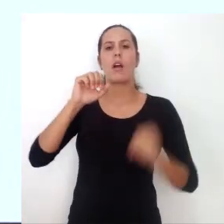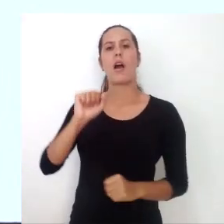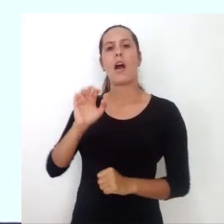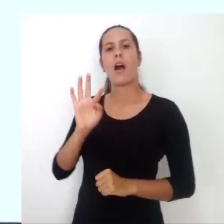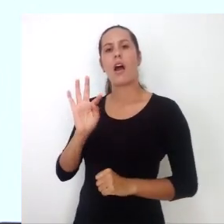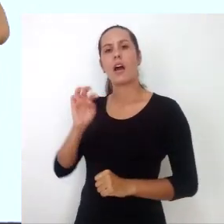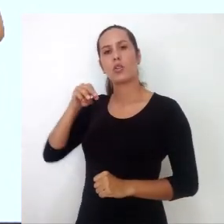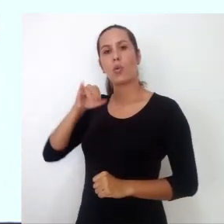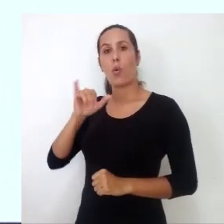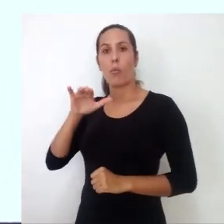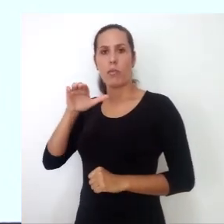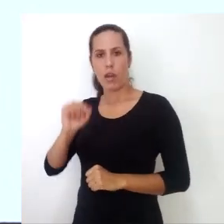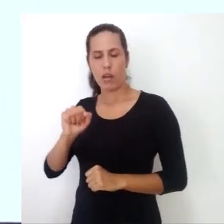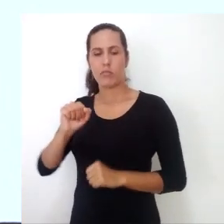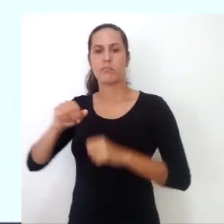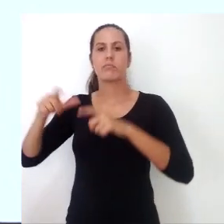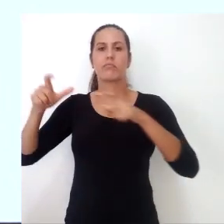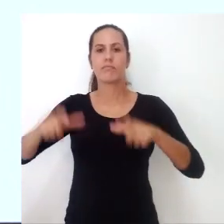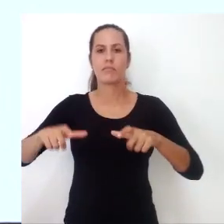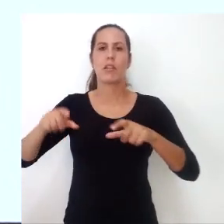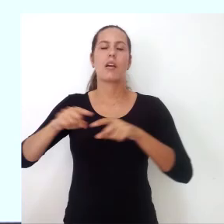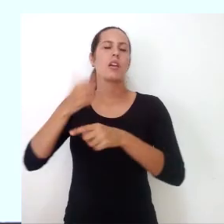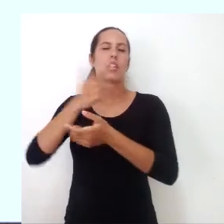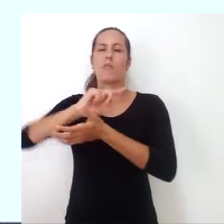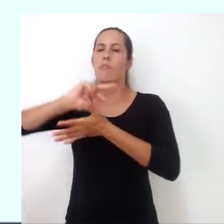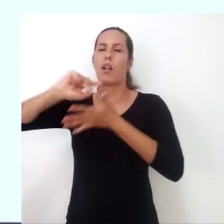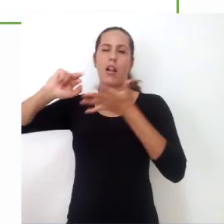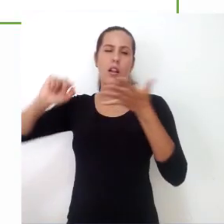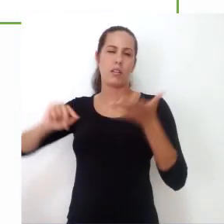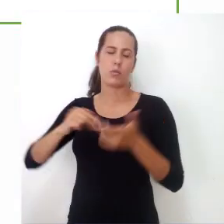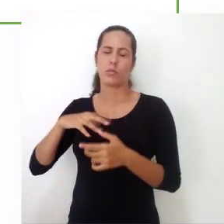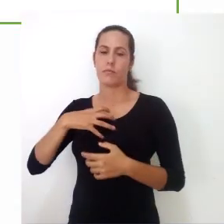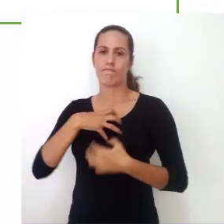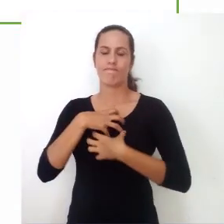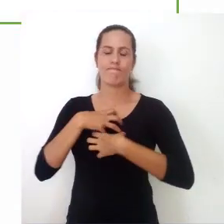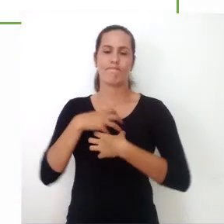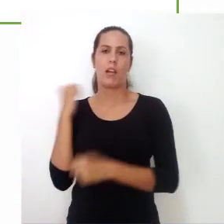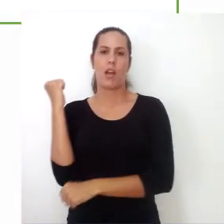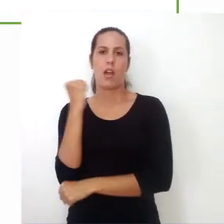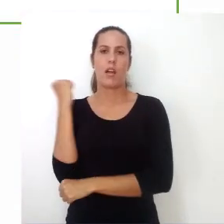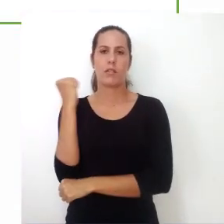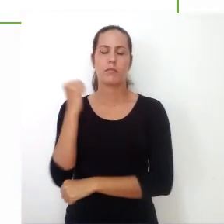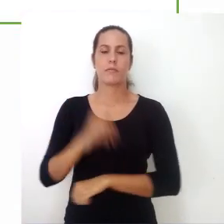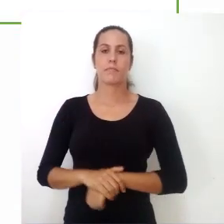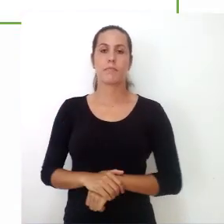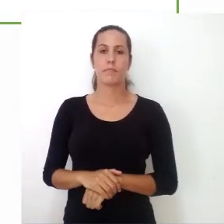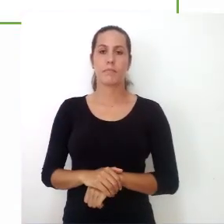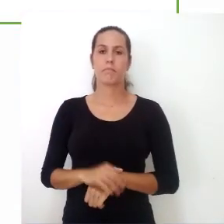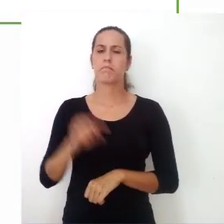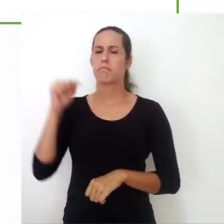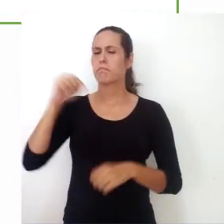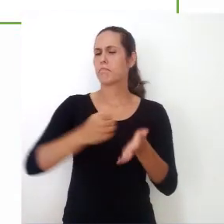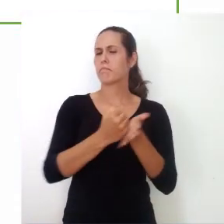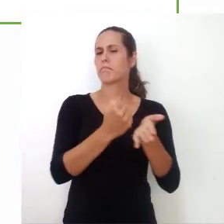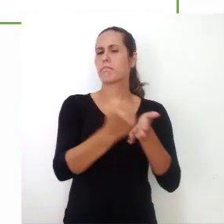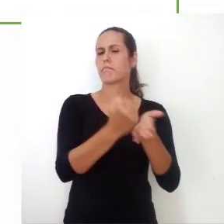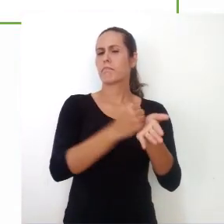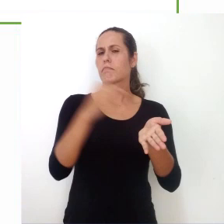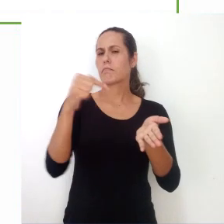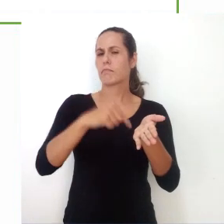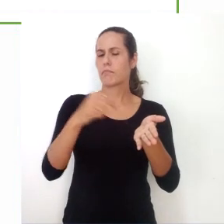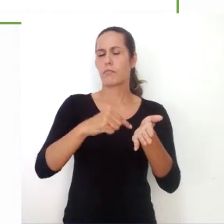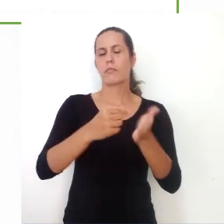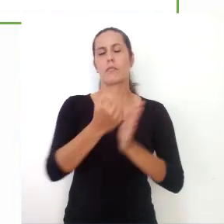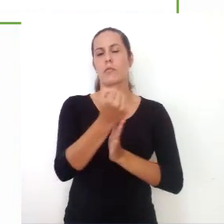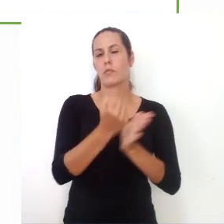e Holocausto, entre tantos fatos. Então vamos adiante. O artigo, esse documento, aliás, o documento, a